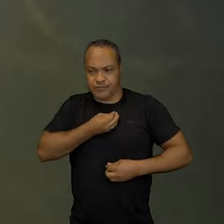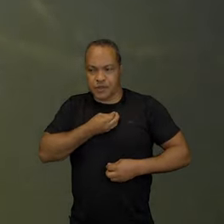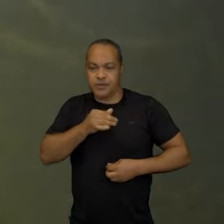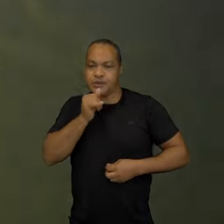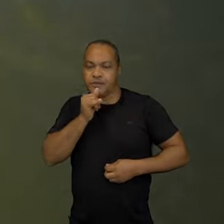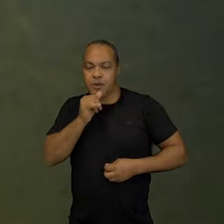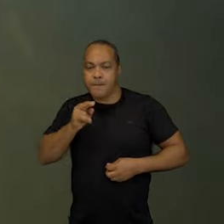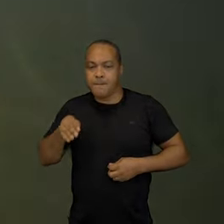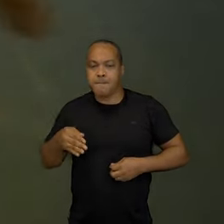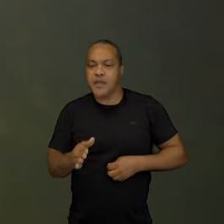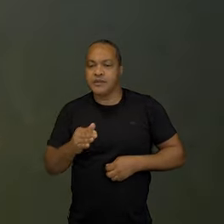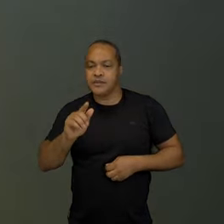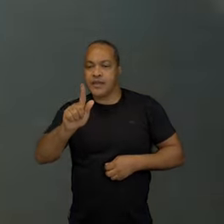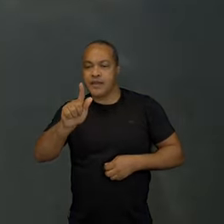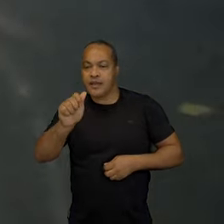como o peixe galho.